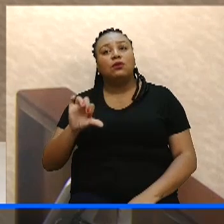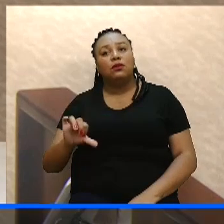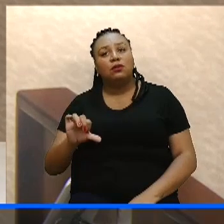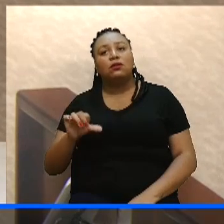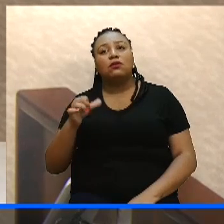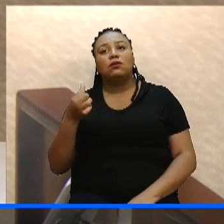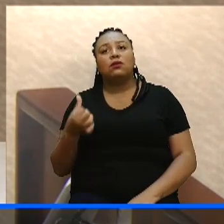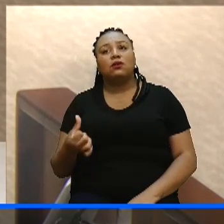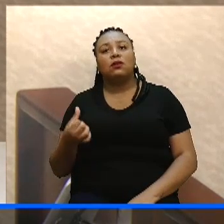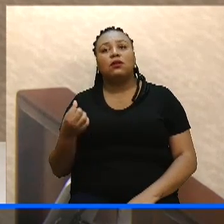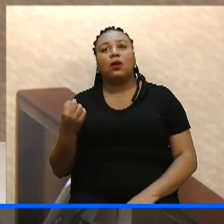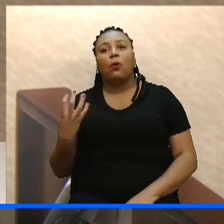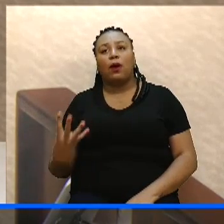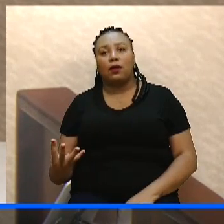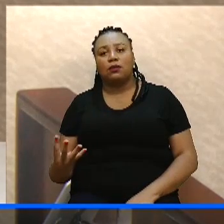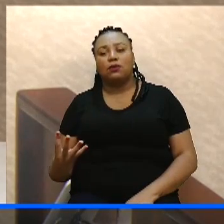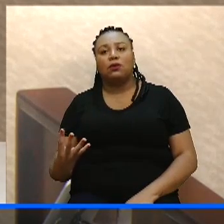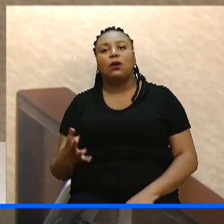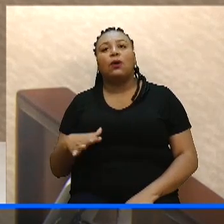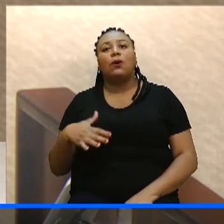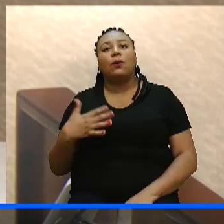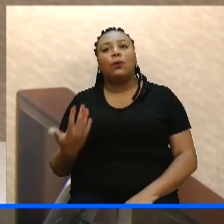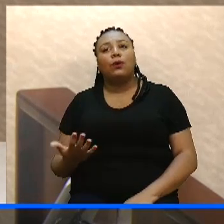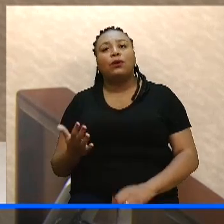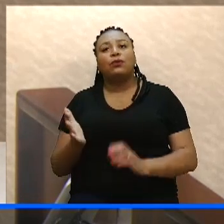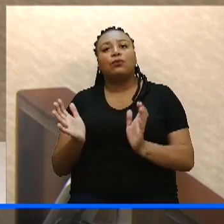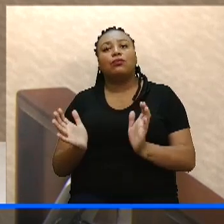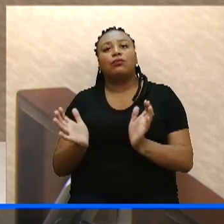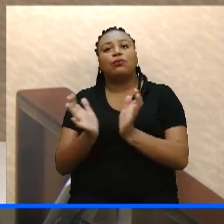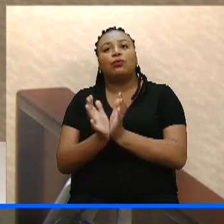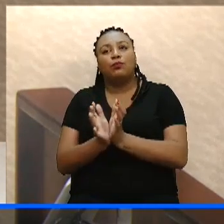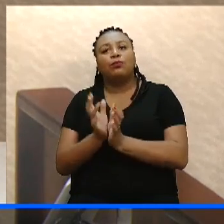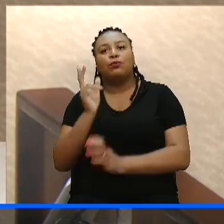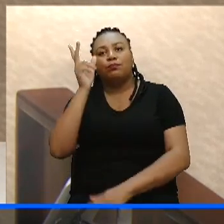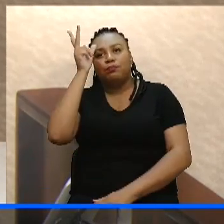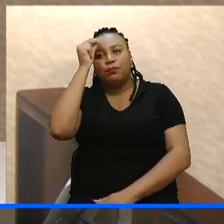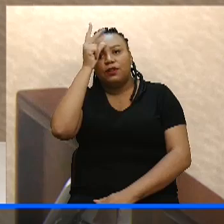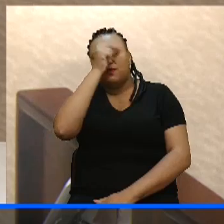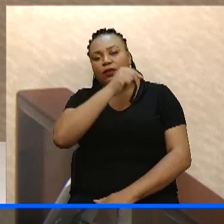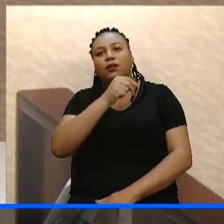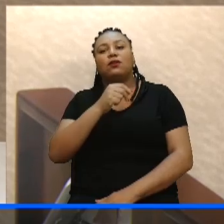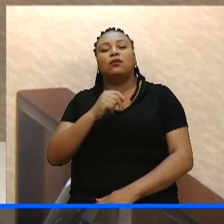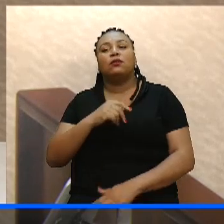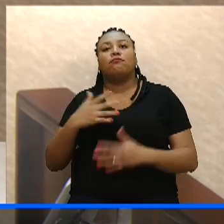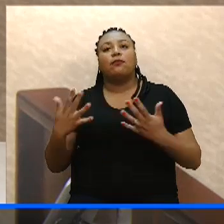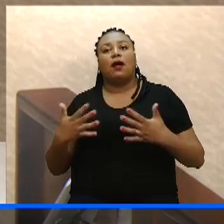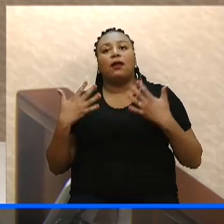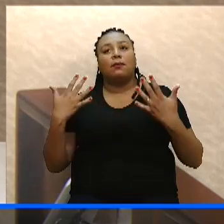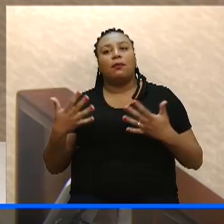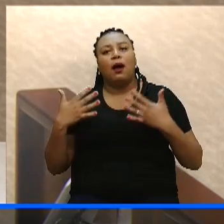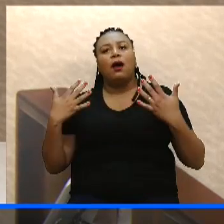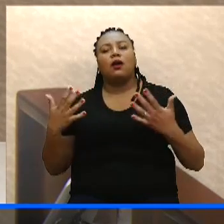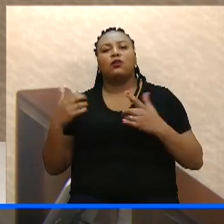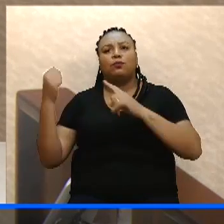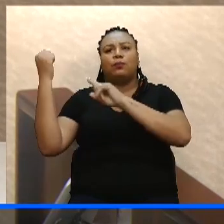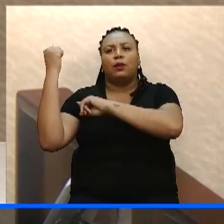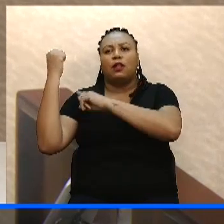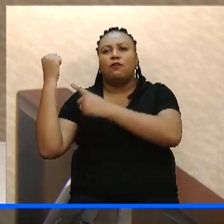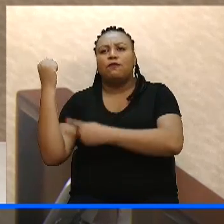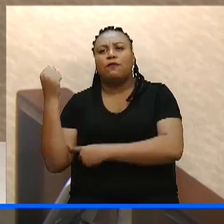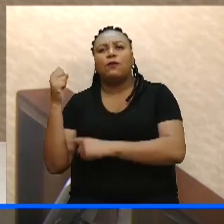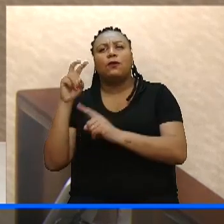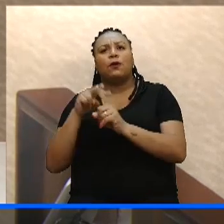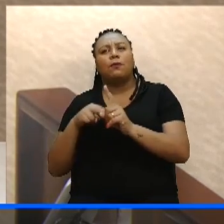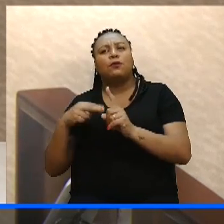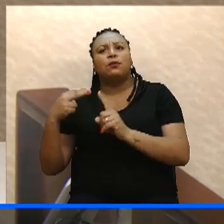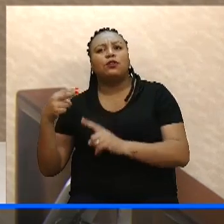1964 quando um grupo de prefeitos animado pela força e pela visão de futuro do